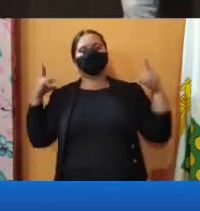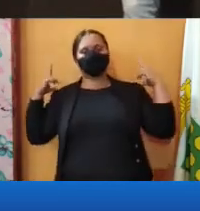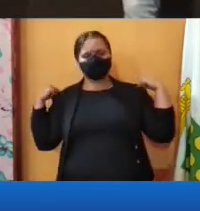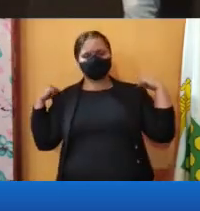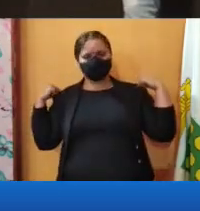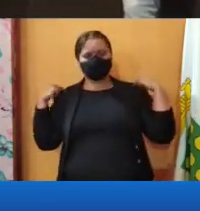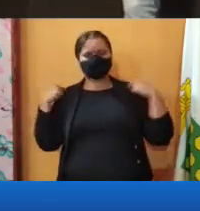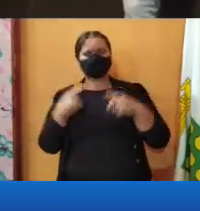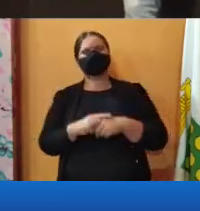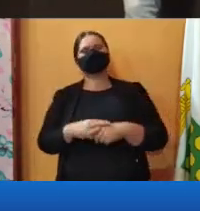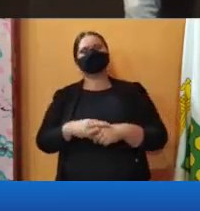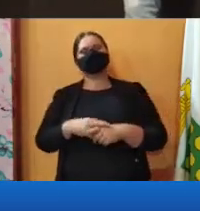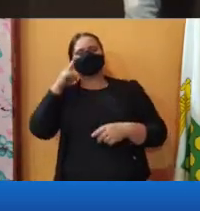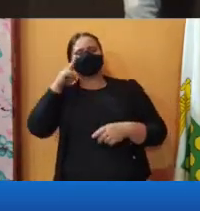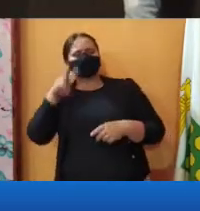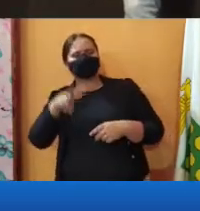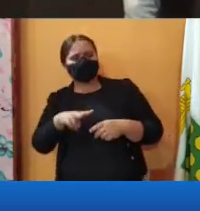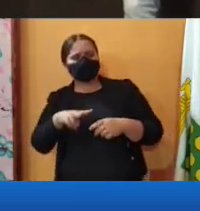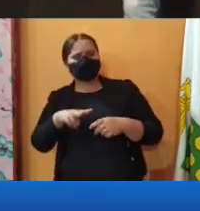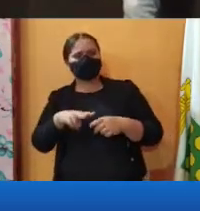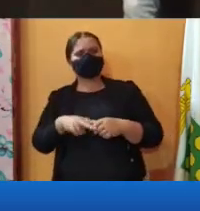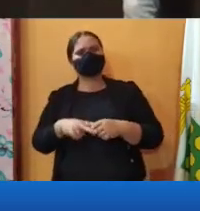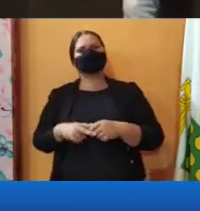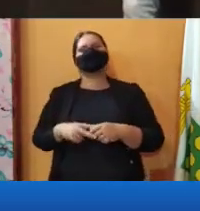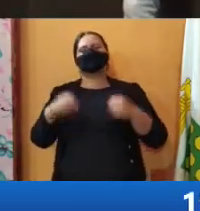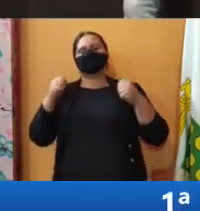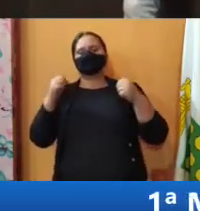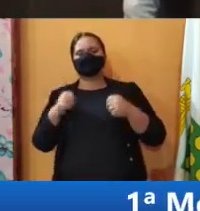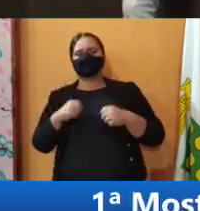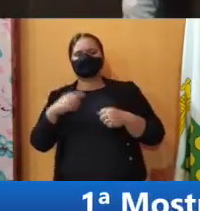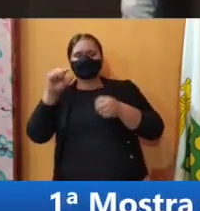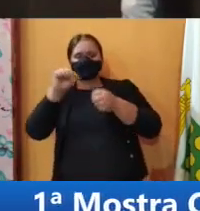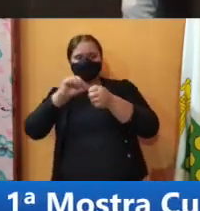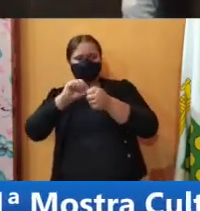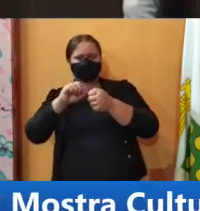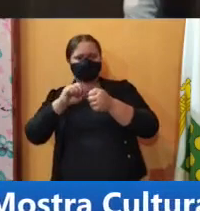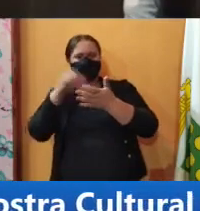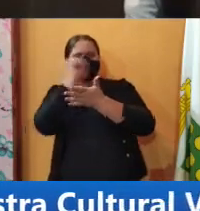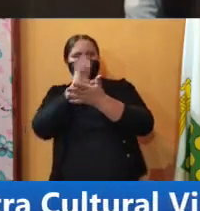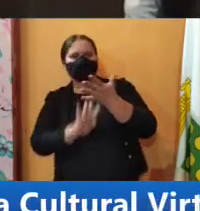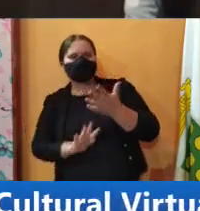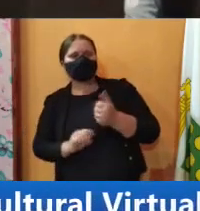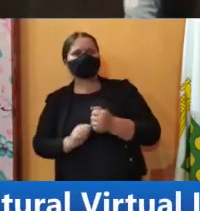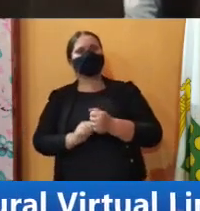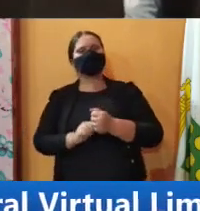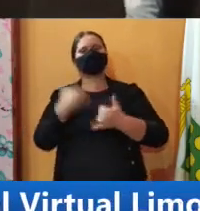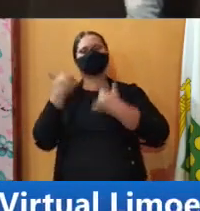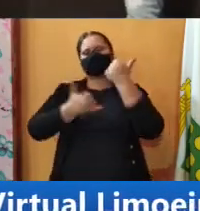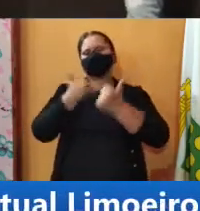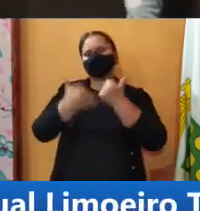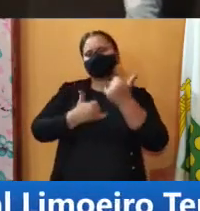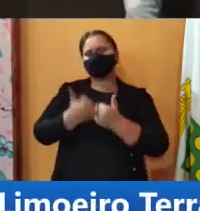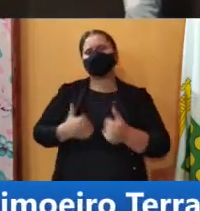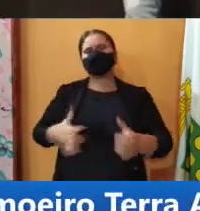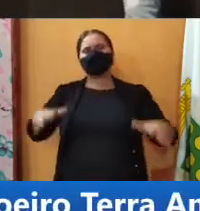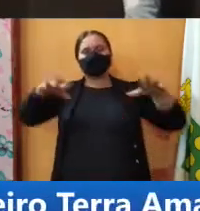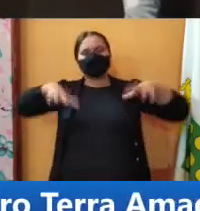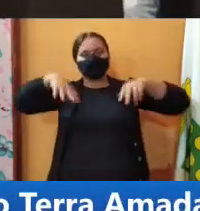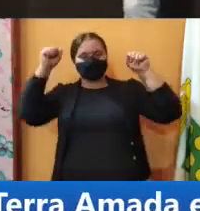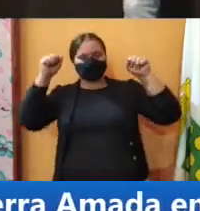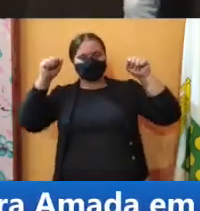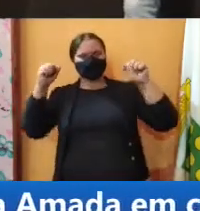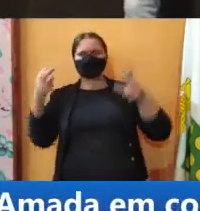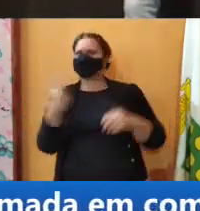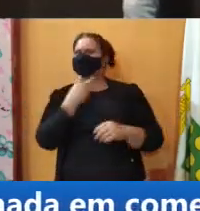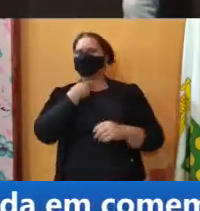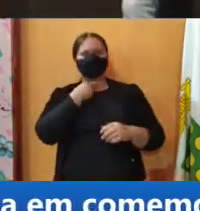sem riscos, sem nenhuma vulnerabilidade. Era o que a gente via, uma coisa obscura, uma coisa até escuro. Não pode